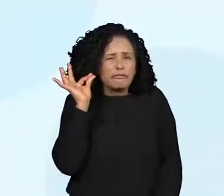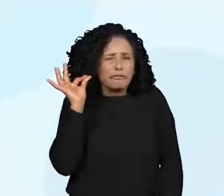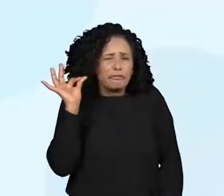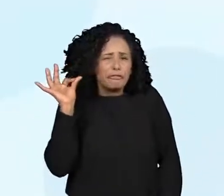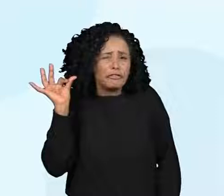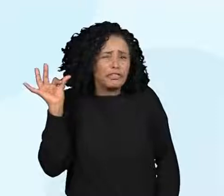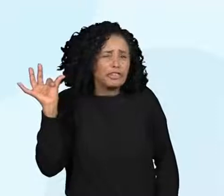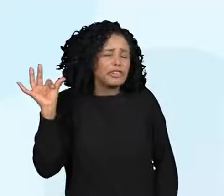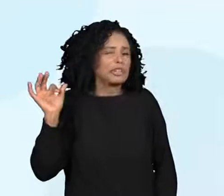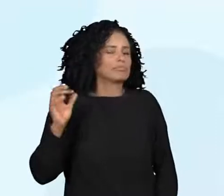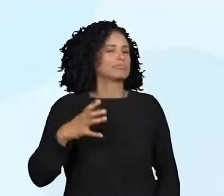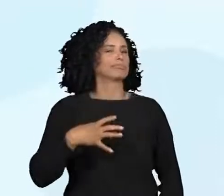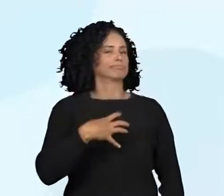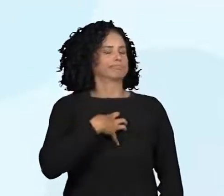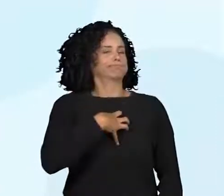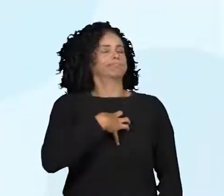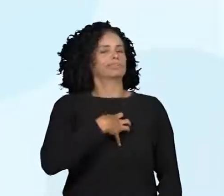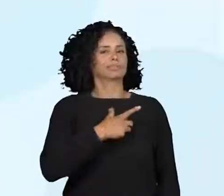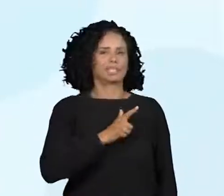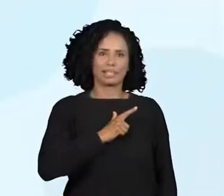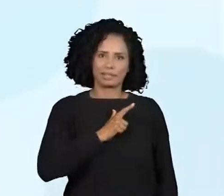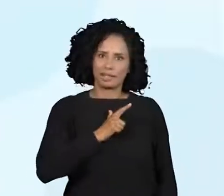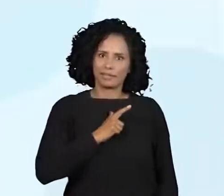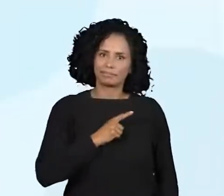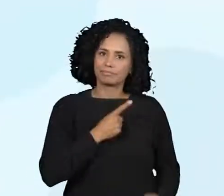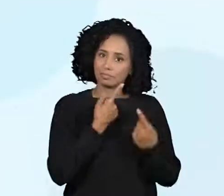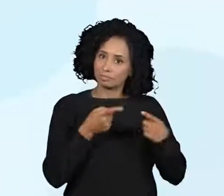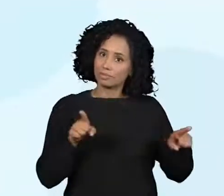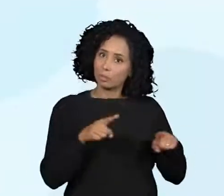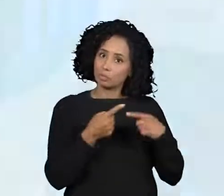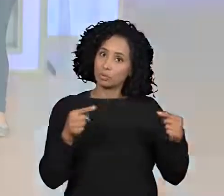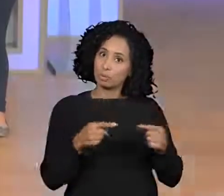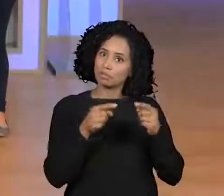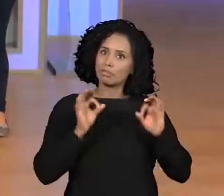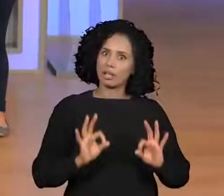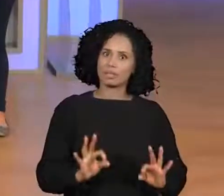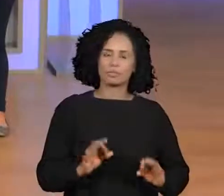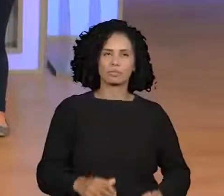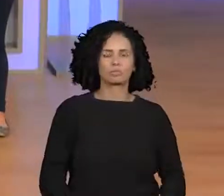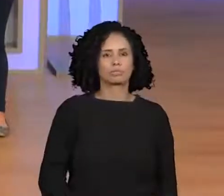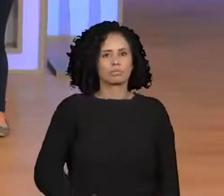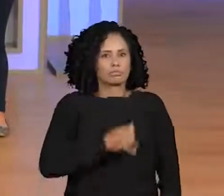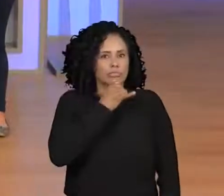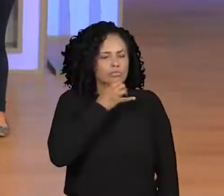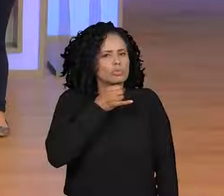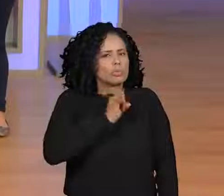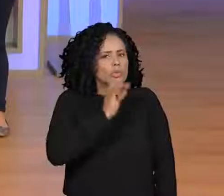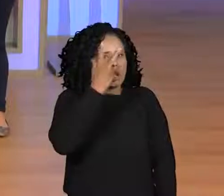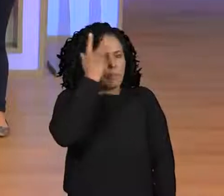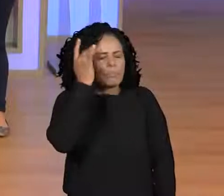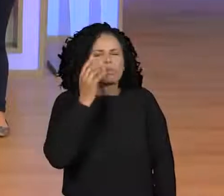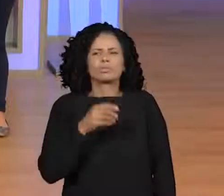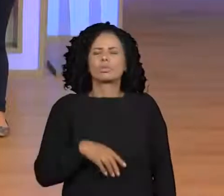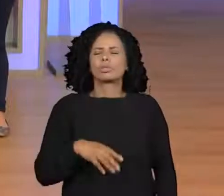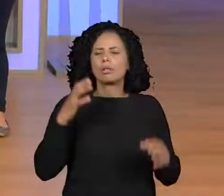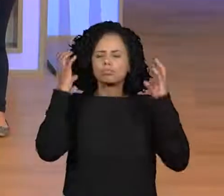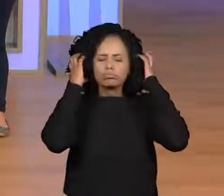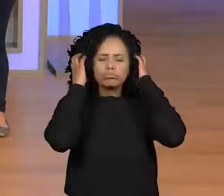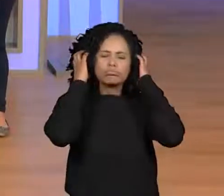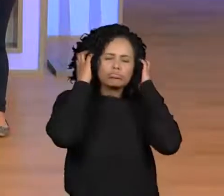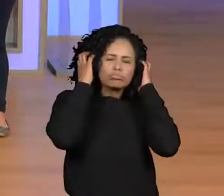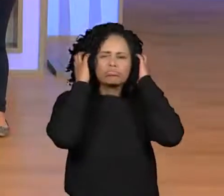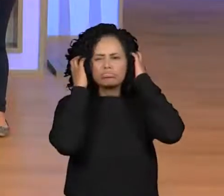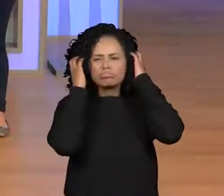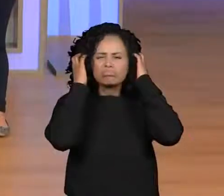altura na música é o grave e o agudo. Então, se alguém pedir, abaixa